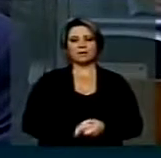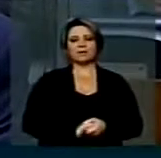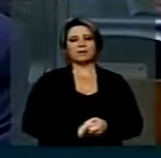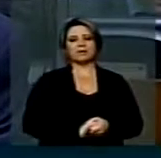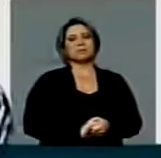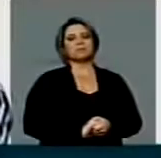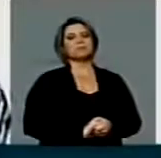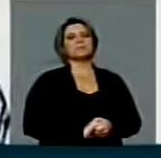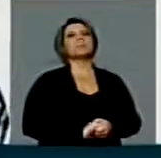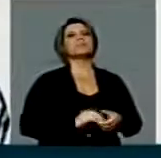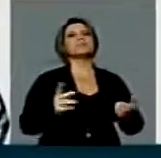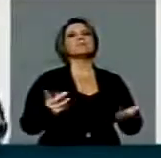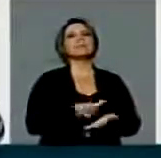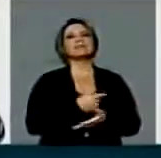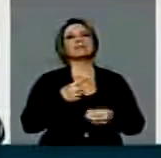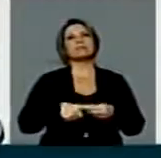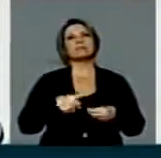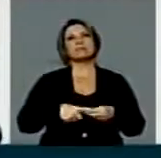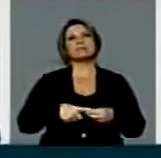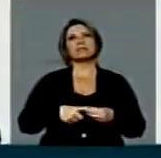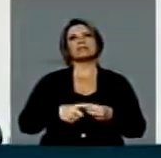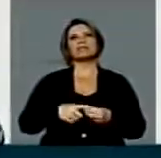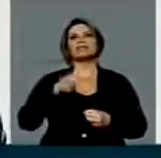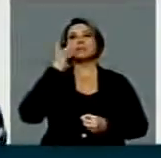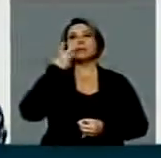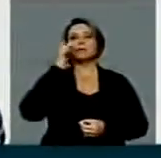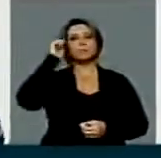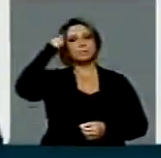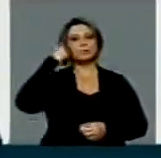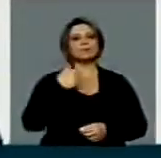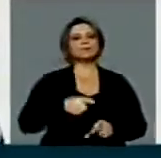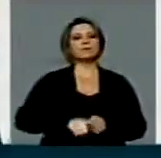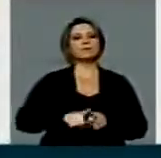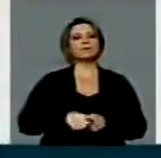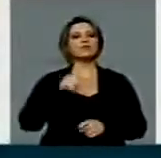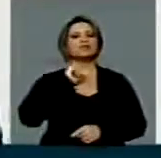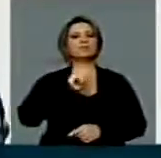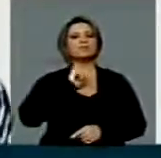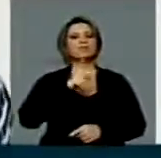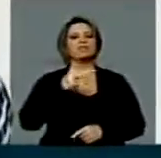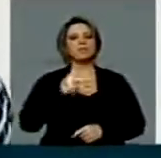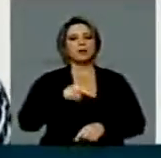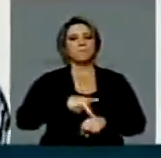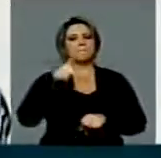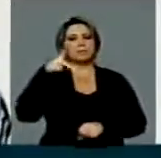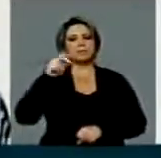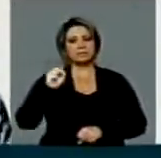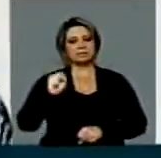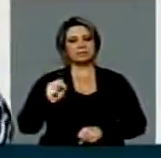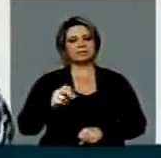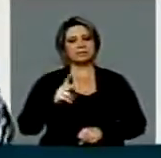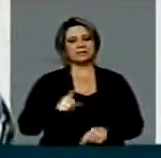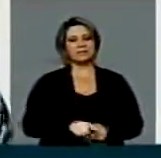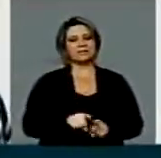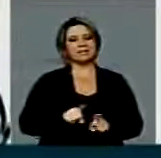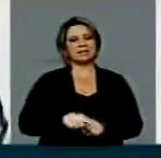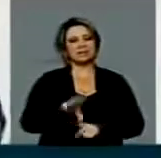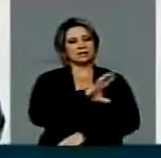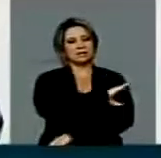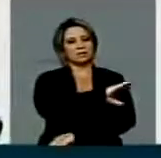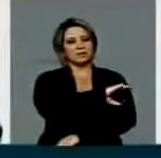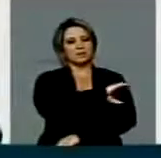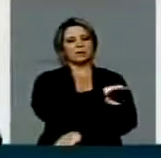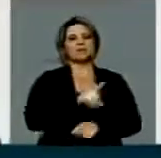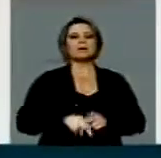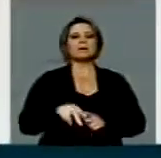na cidade de Ouro Preto do Encontro Nacional dos Pós-Graduandos. Sob a direção e a coordenação